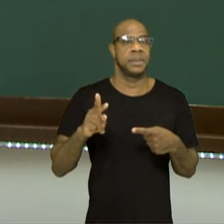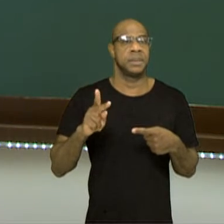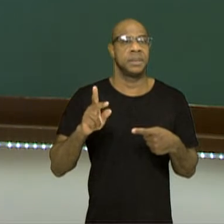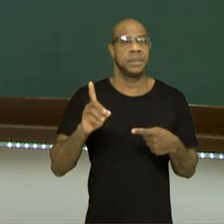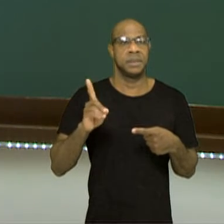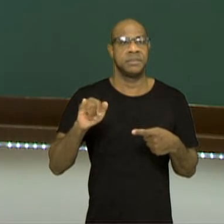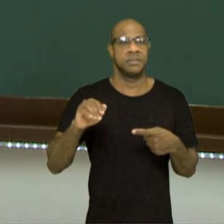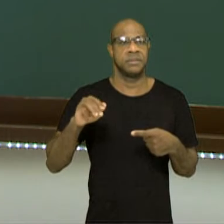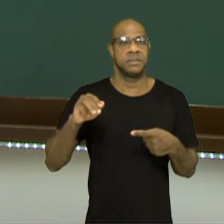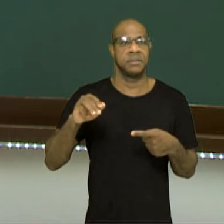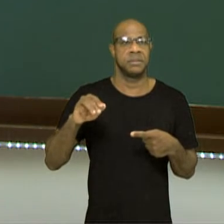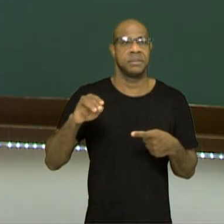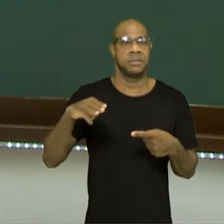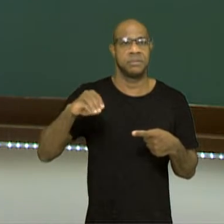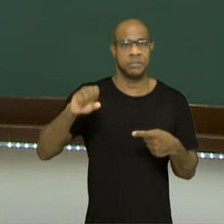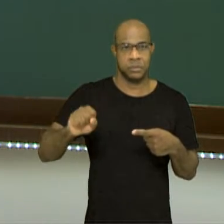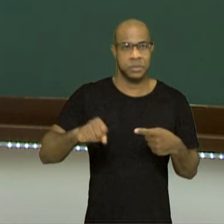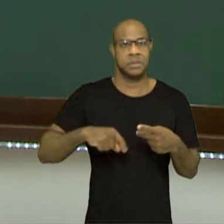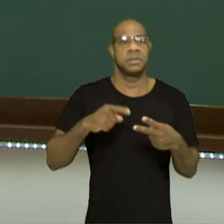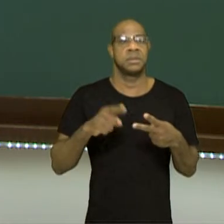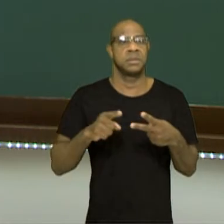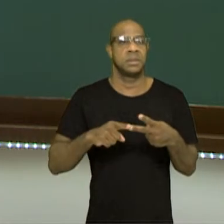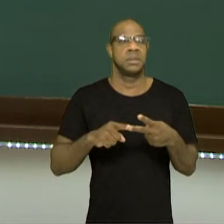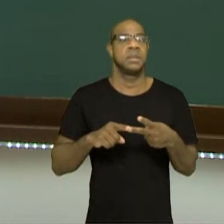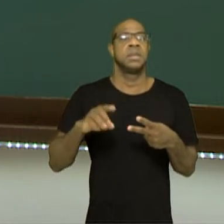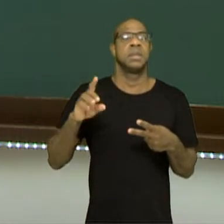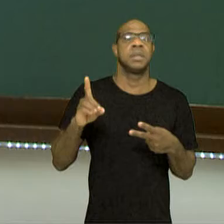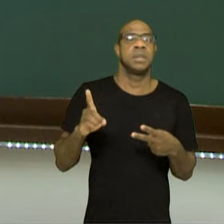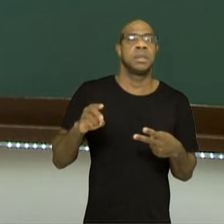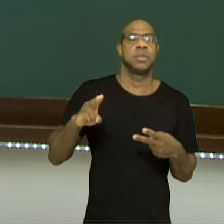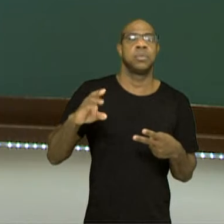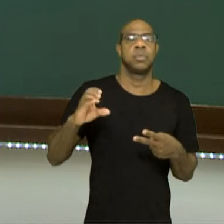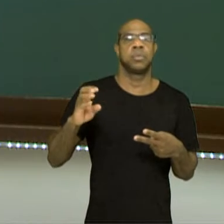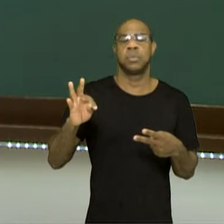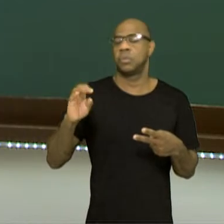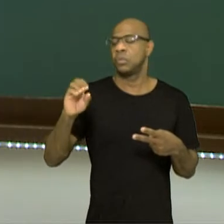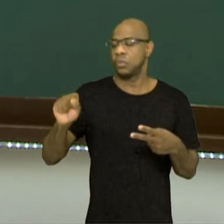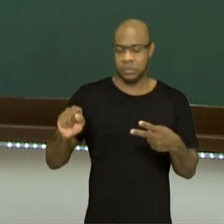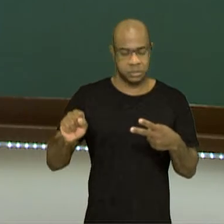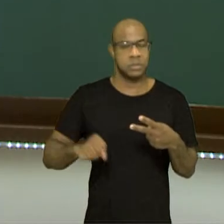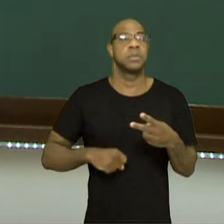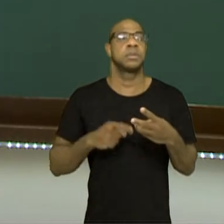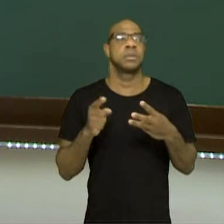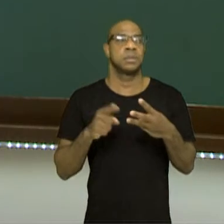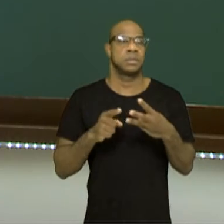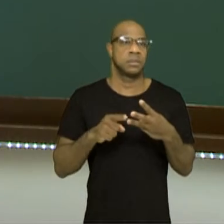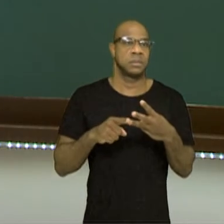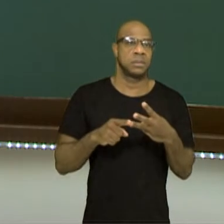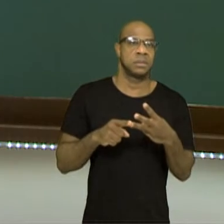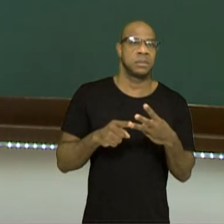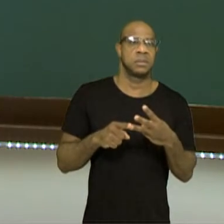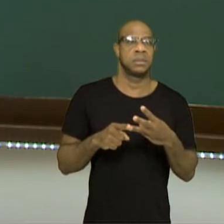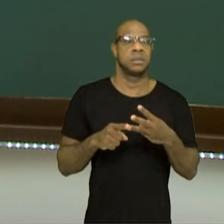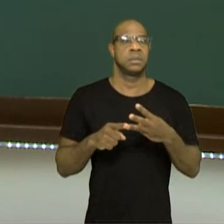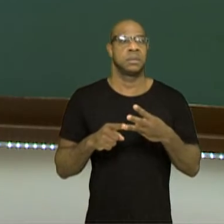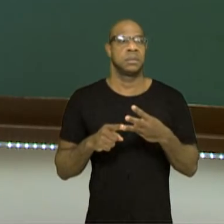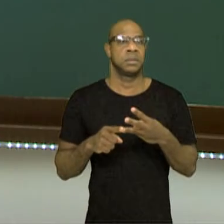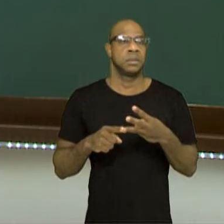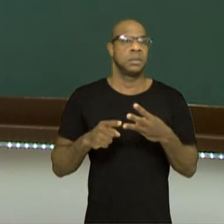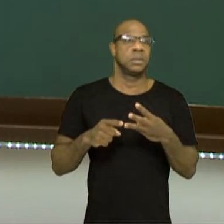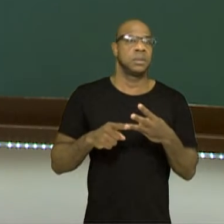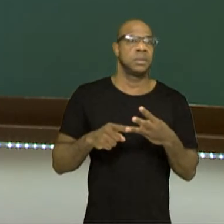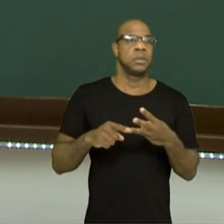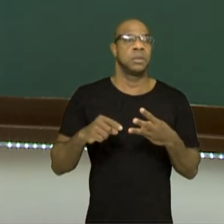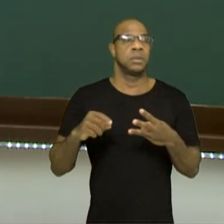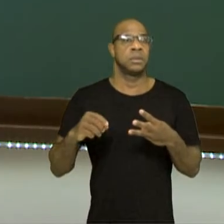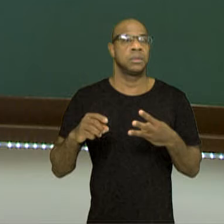testículo ali, os túbulos seminíferos também a gente não consegue ver, né? Os ductos, ou chamados canais